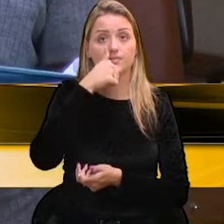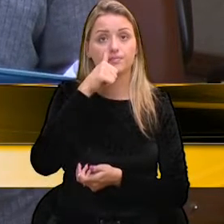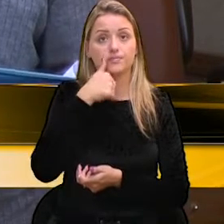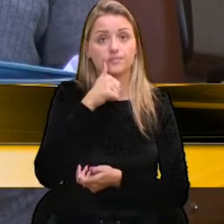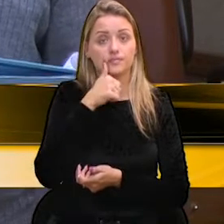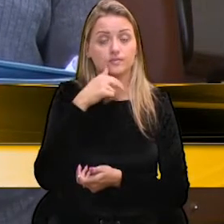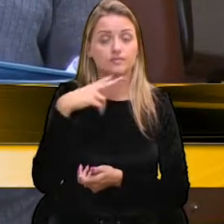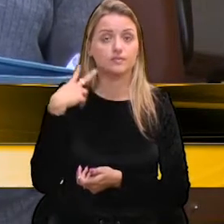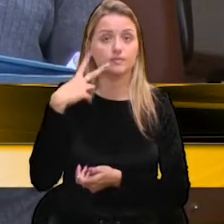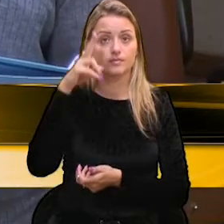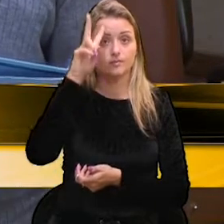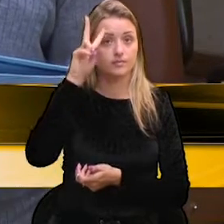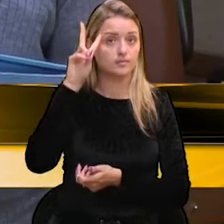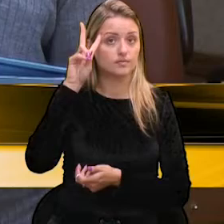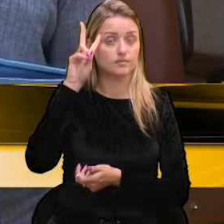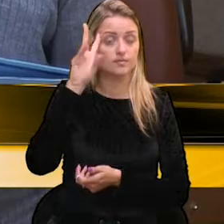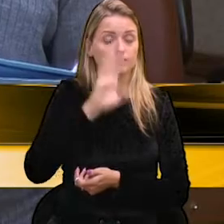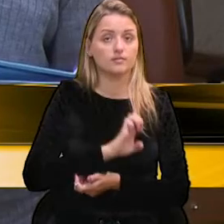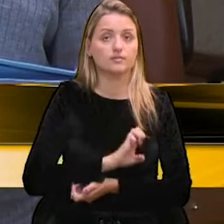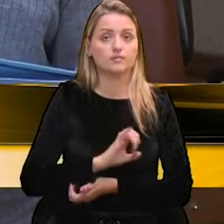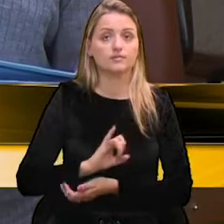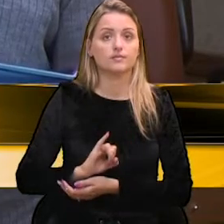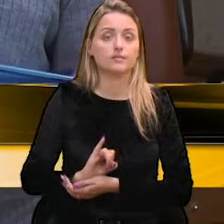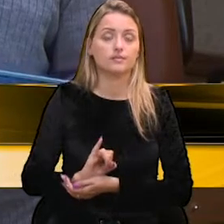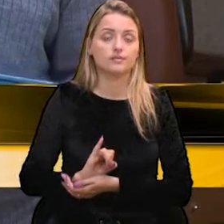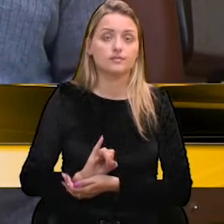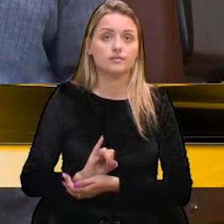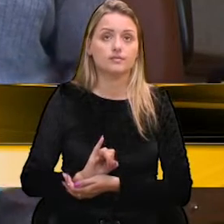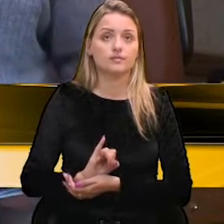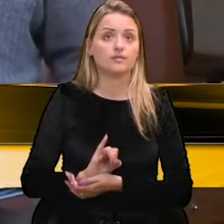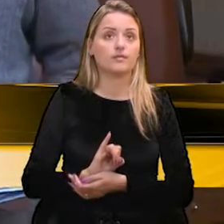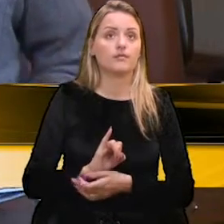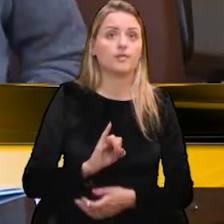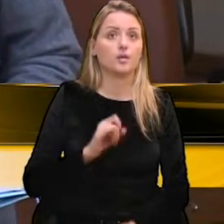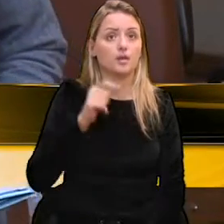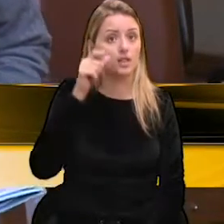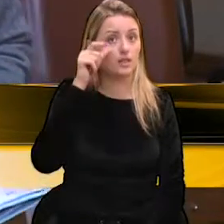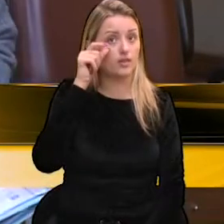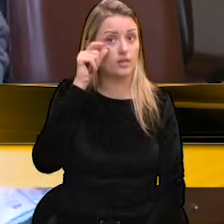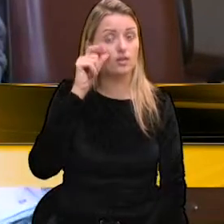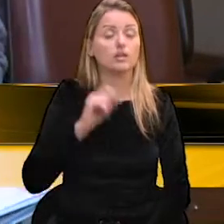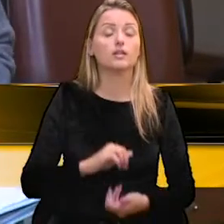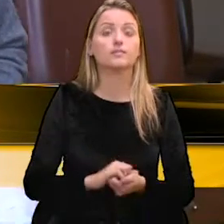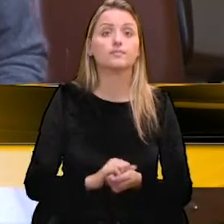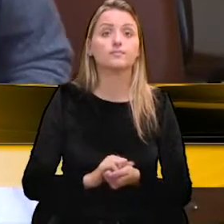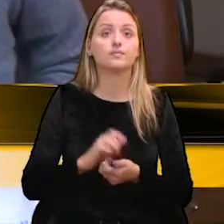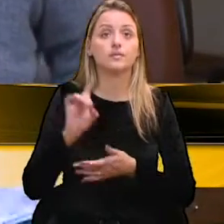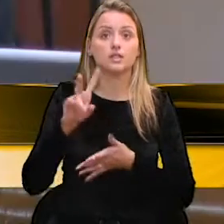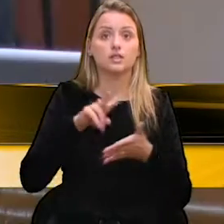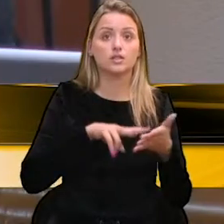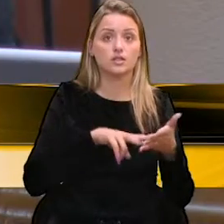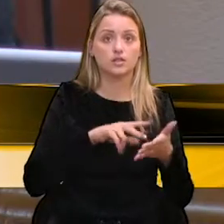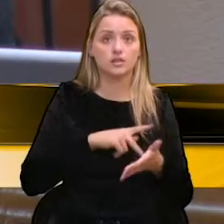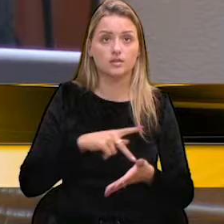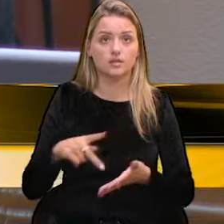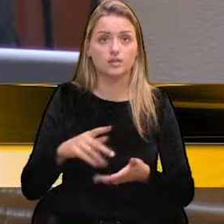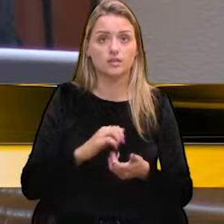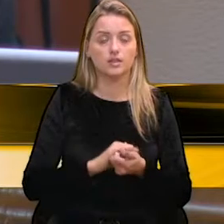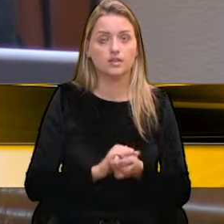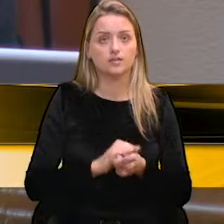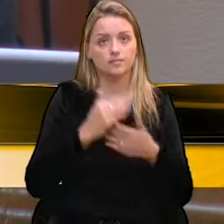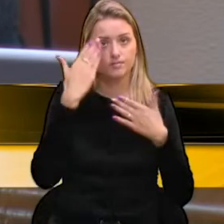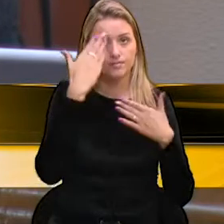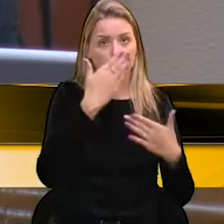vereador Velocino Ruiz, Ed Carlos Pereira de Souza e Paulo Fernando Périco. Esse é o relato, senhor presidente. Muito obrigado,